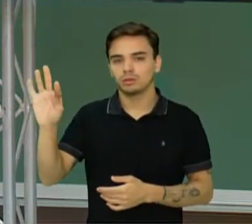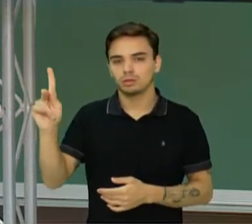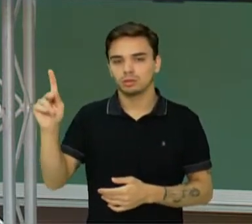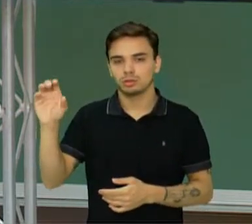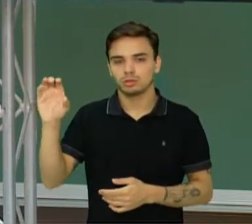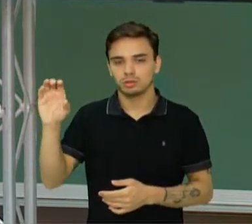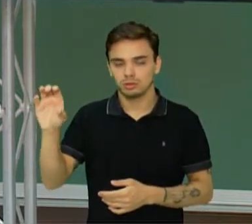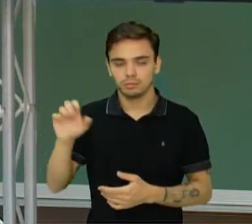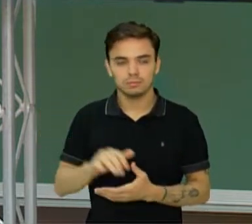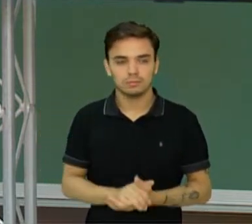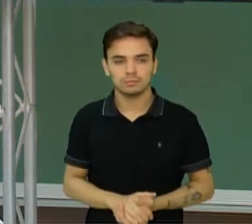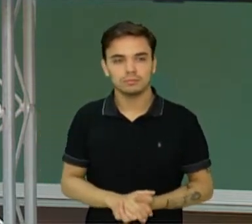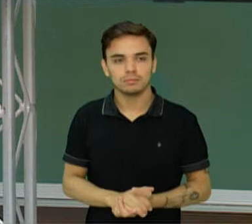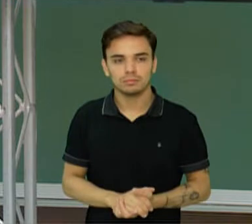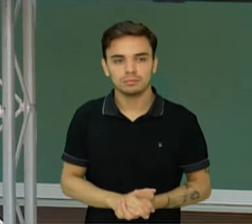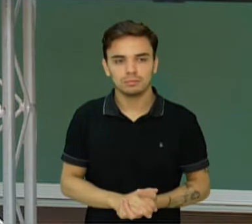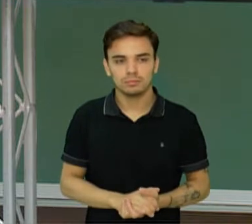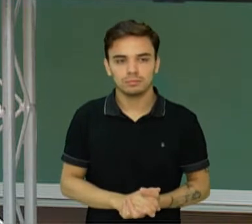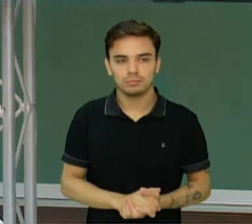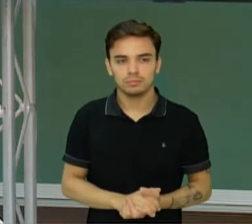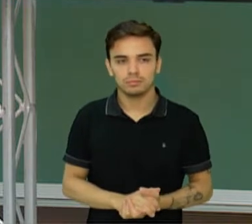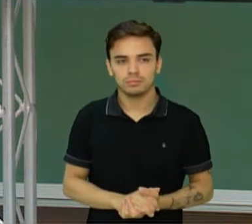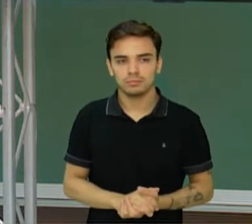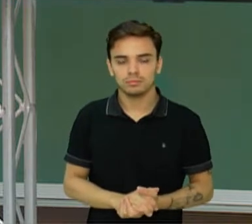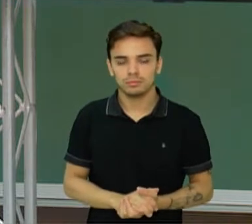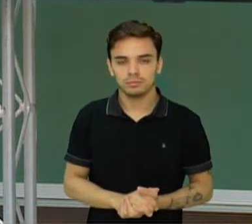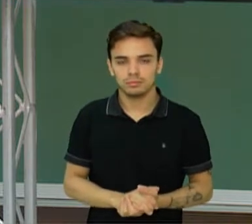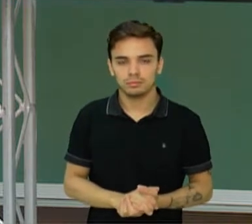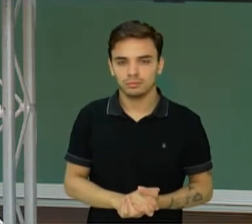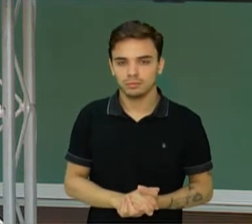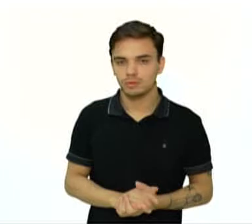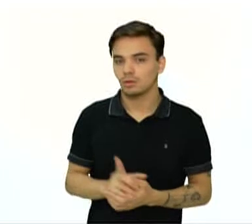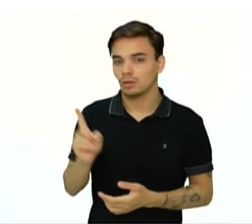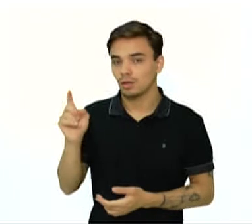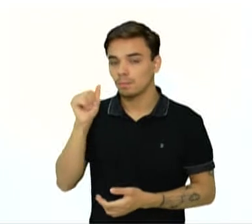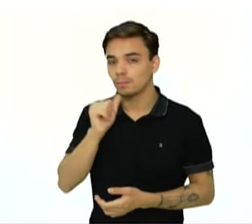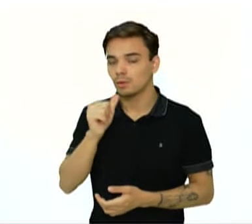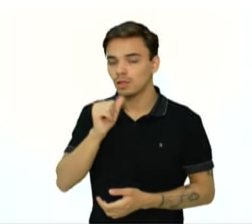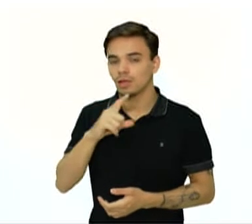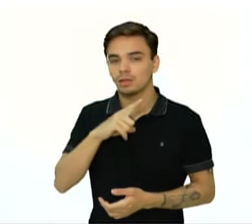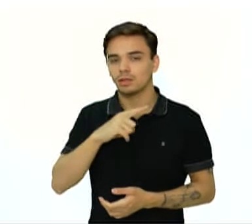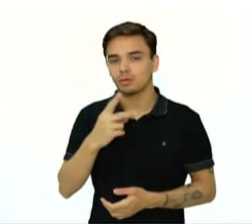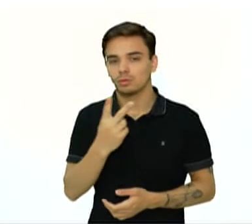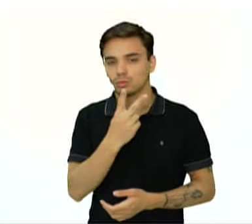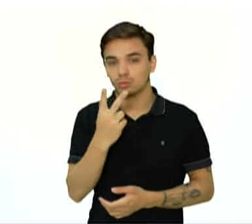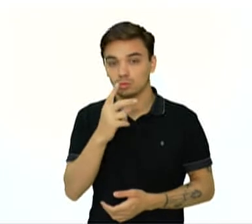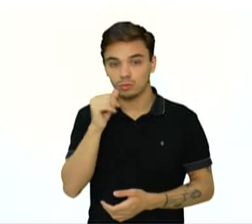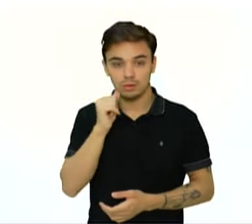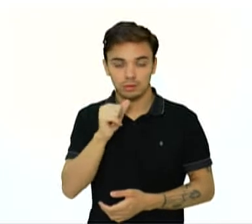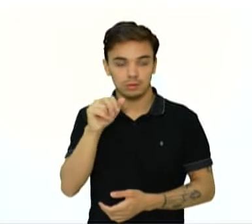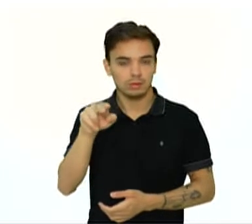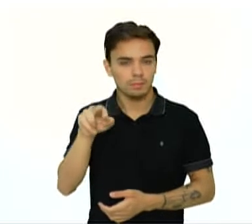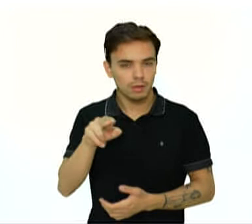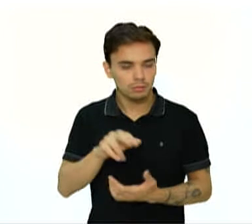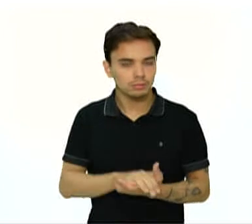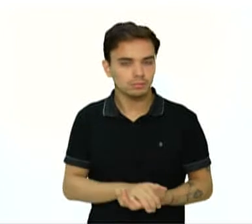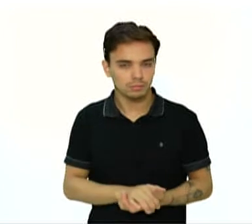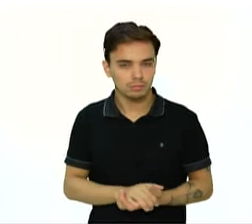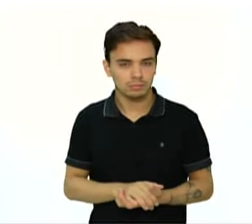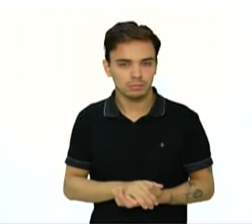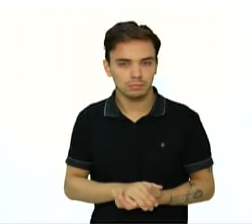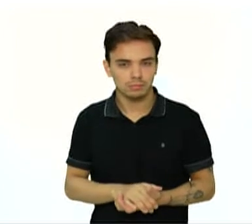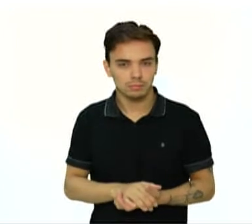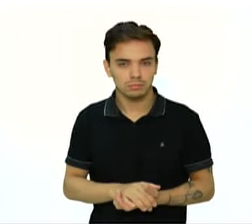animais. Charlotte has two sisters, que ela tem duas irmãs, whose names are Emily and Anne. Charlotte tem duas